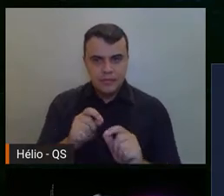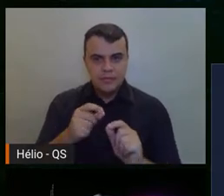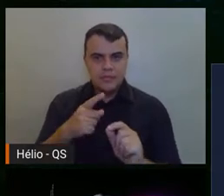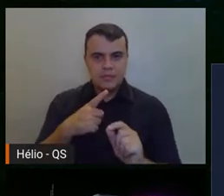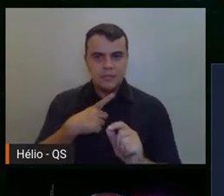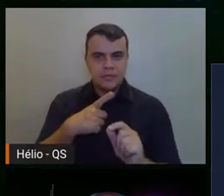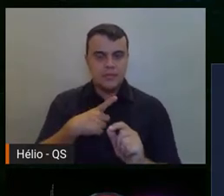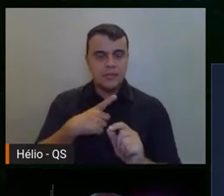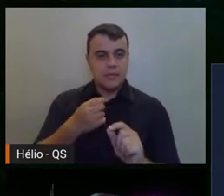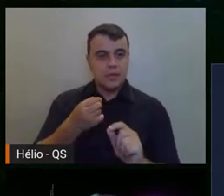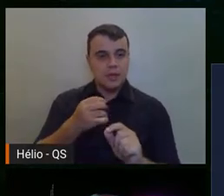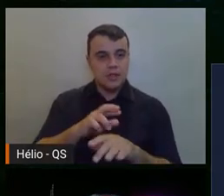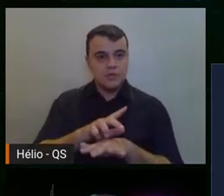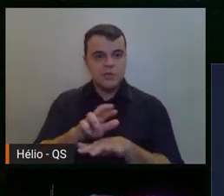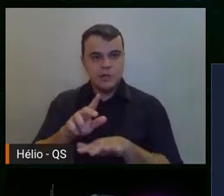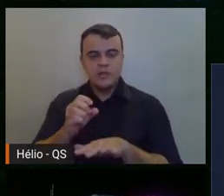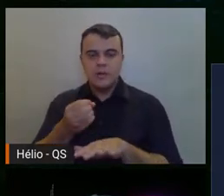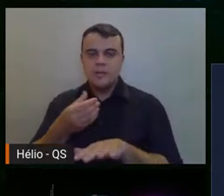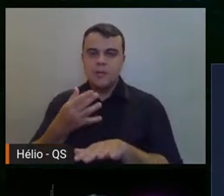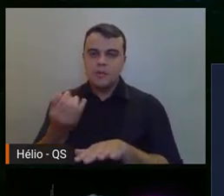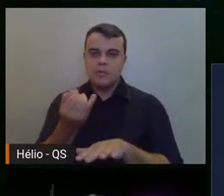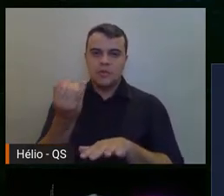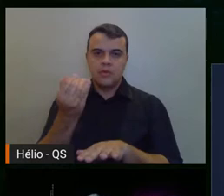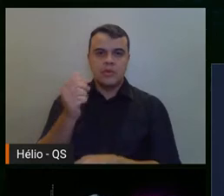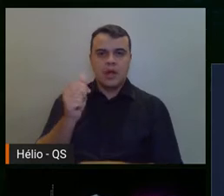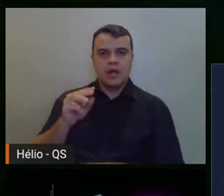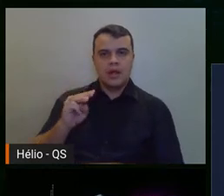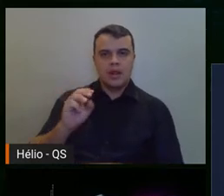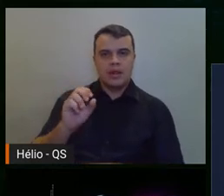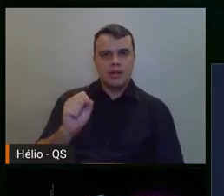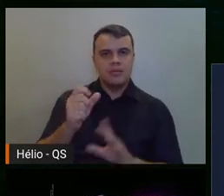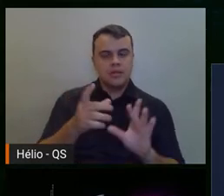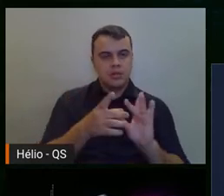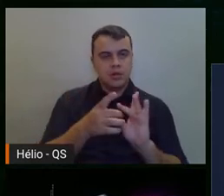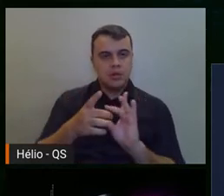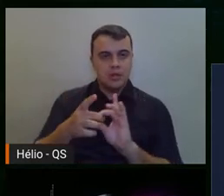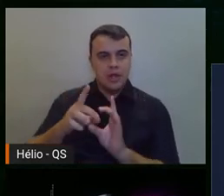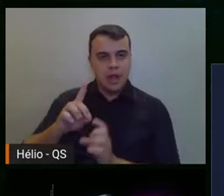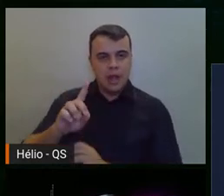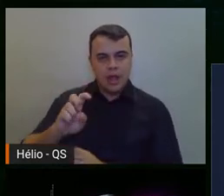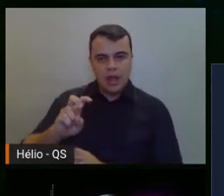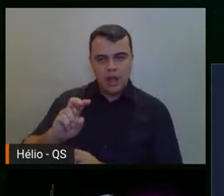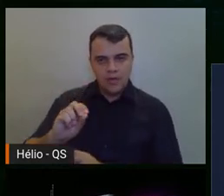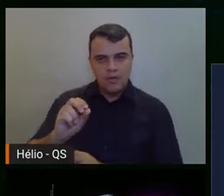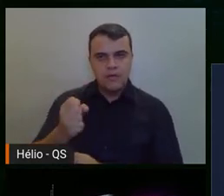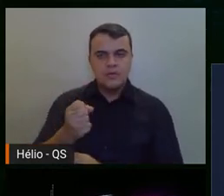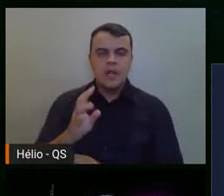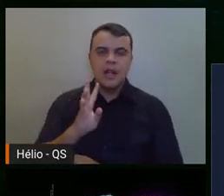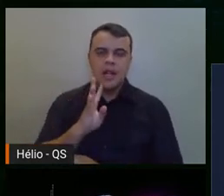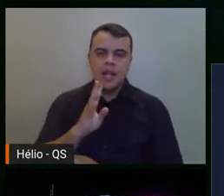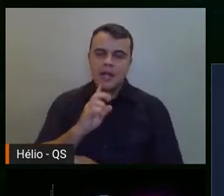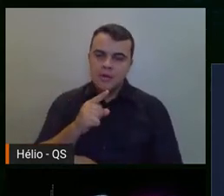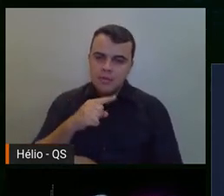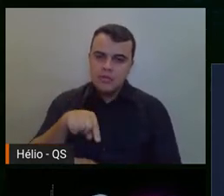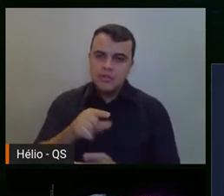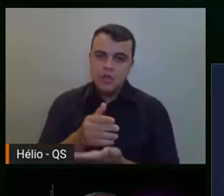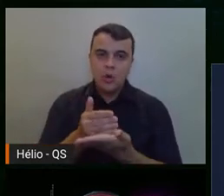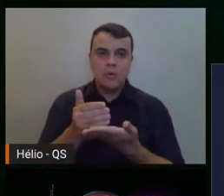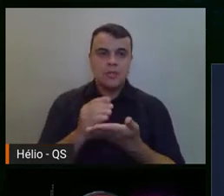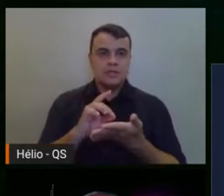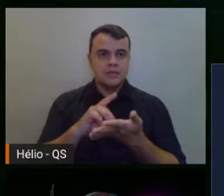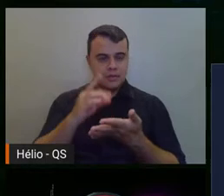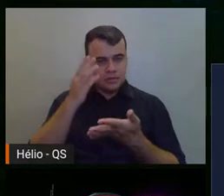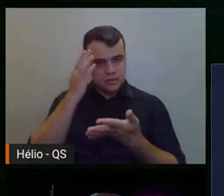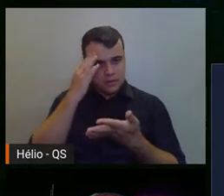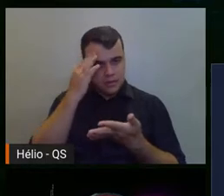experts relacionados ali ao provedor da WS no contexto de Devotos né então é bem bacana para a gente começar a entender